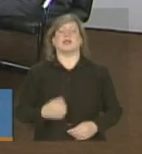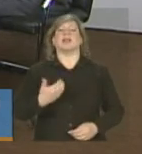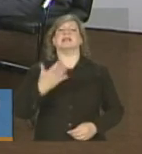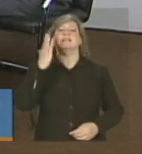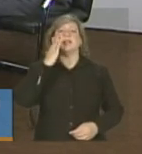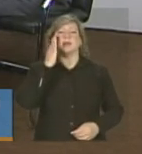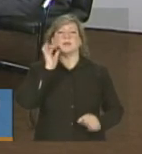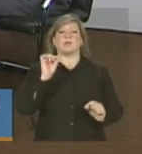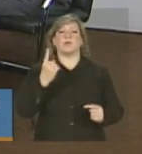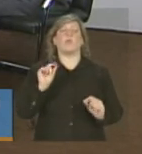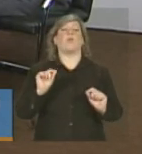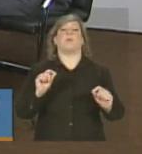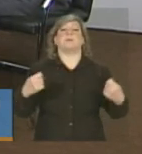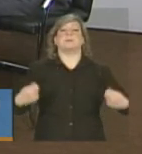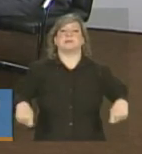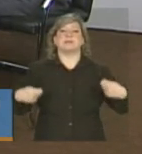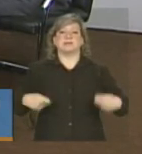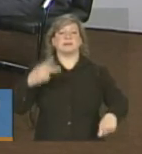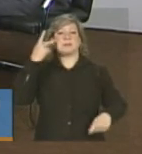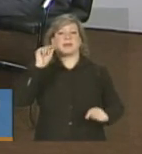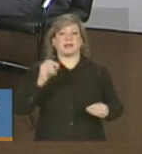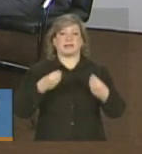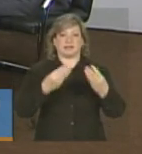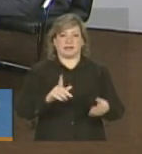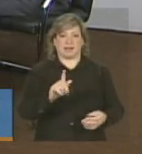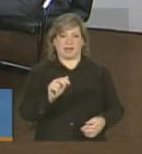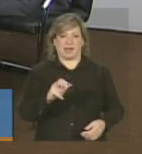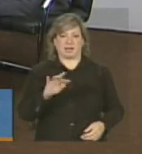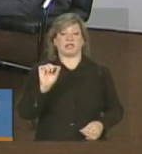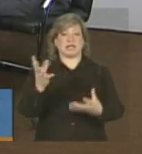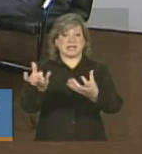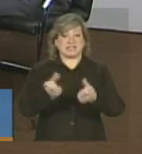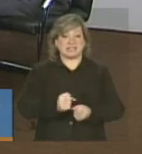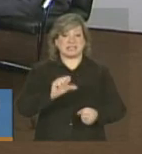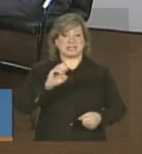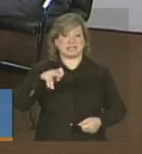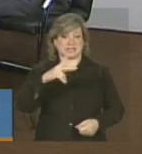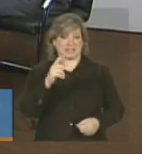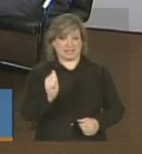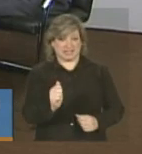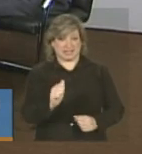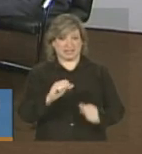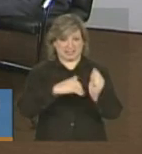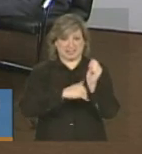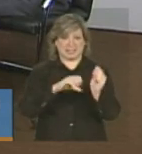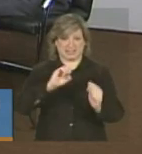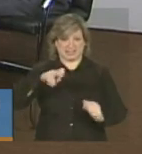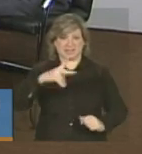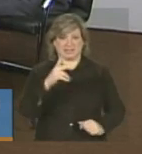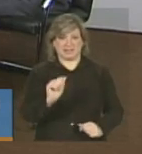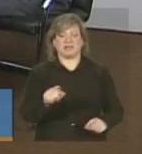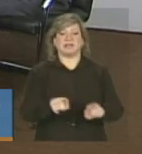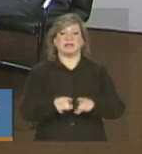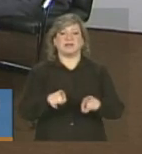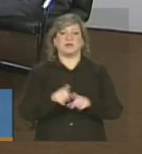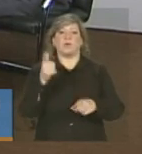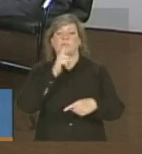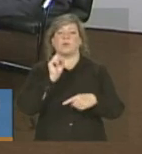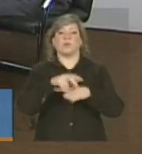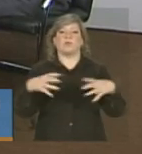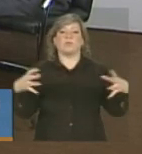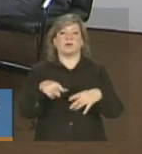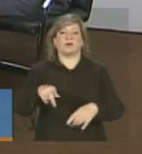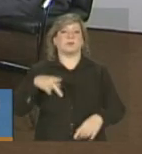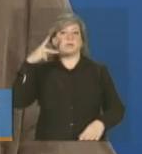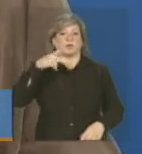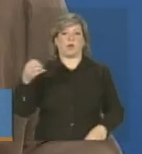que que é necessário para garantir o recebimento da senha e aderir a essa nova política de acesso à Rede SUAS? Bom